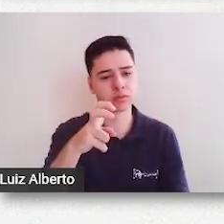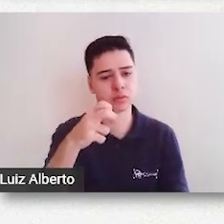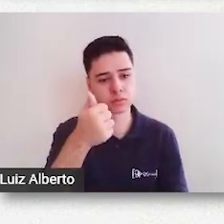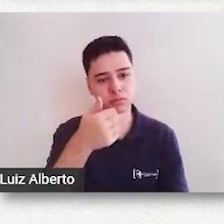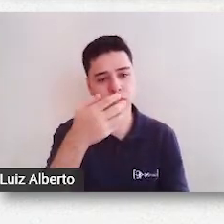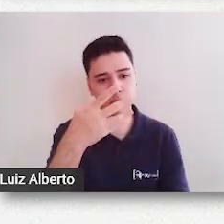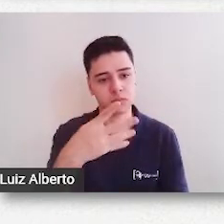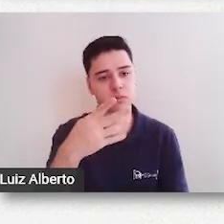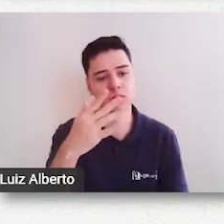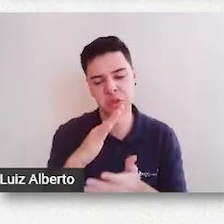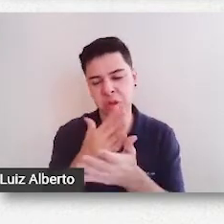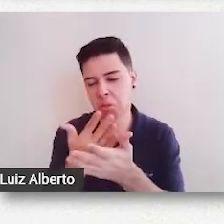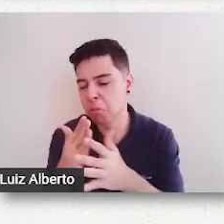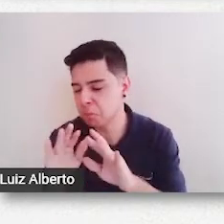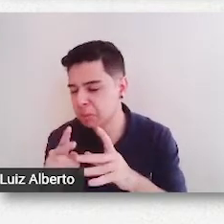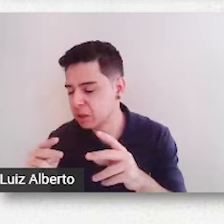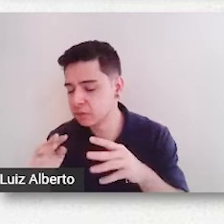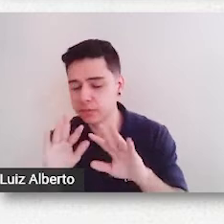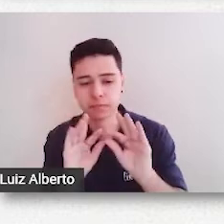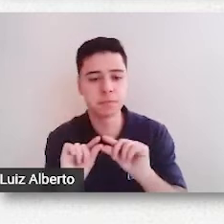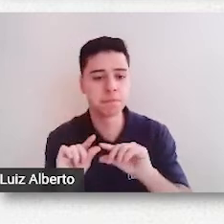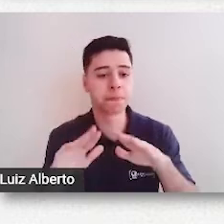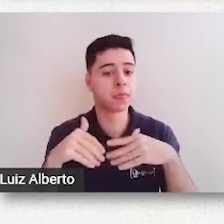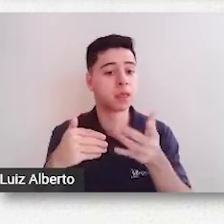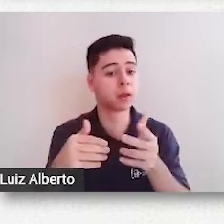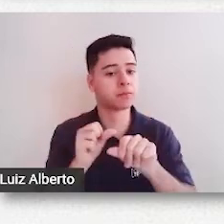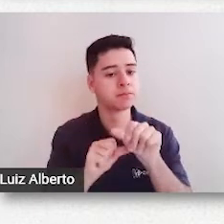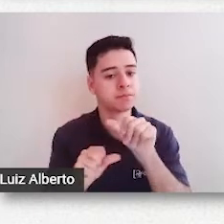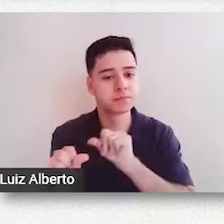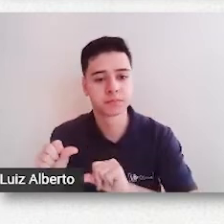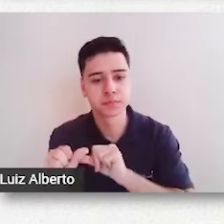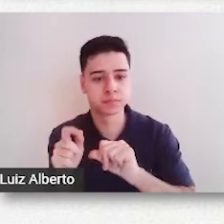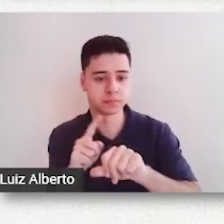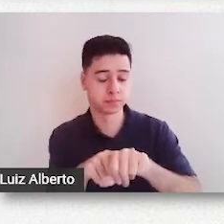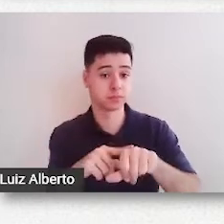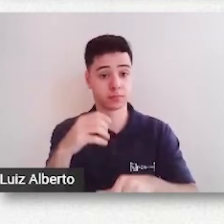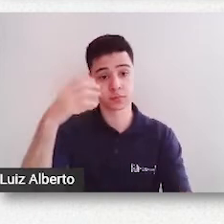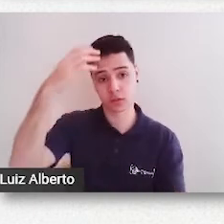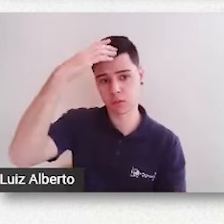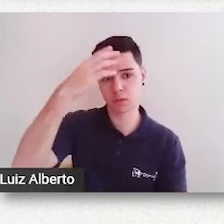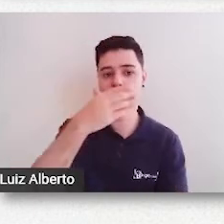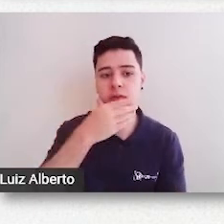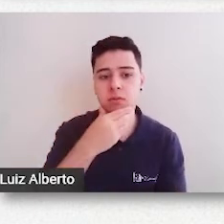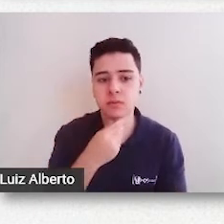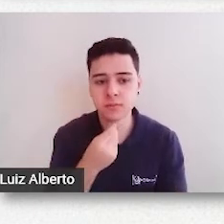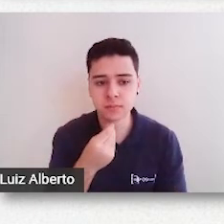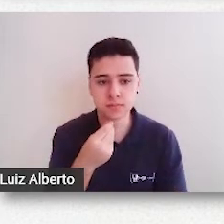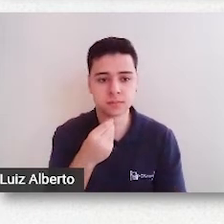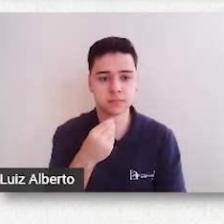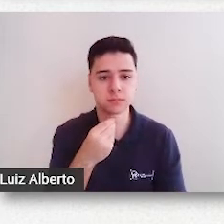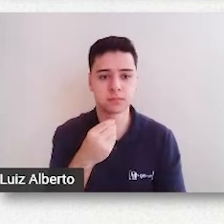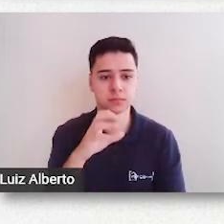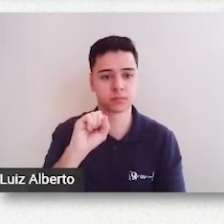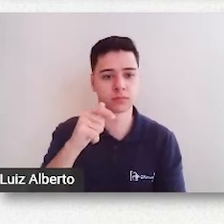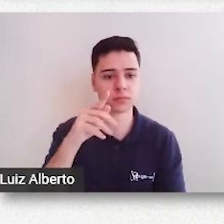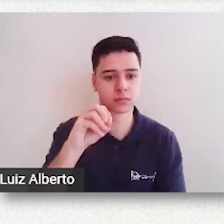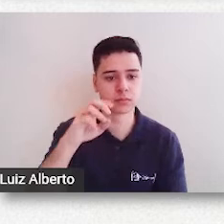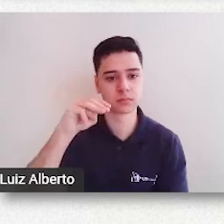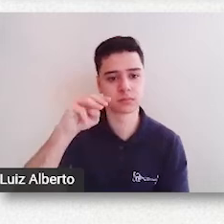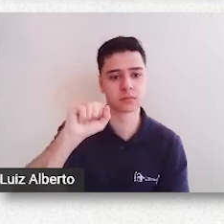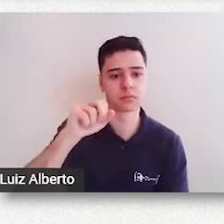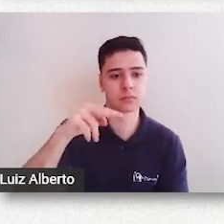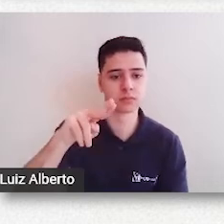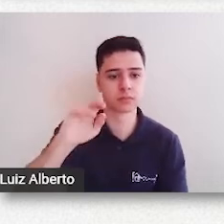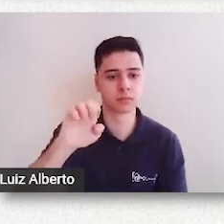1400 e alguma coisa, né, justamente aí no período que o rei São Manuel de Portugal